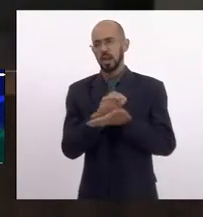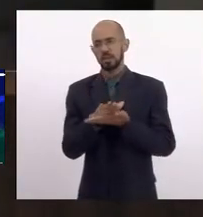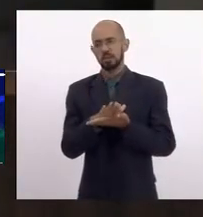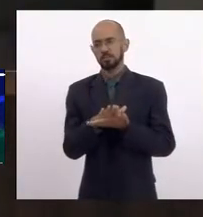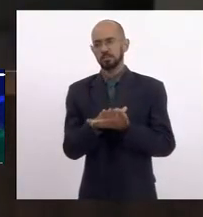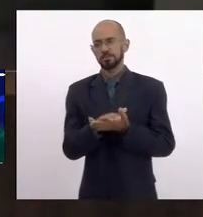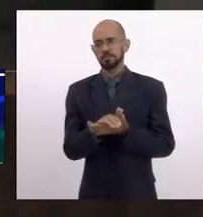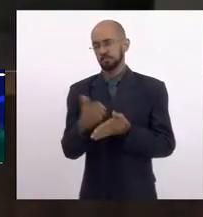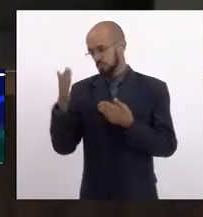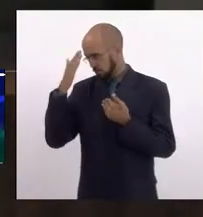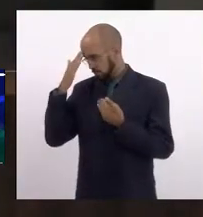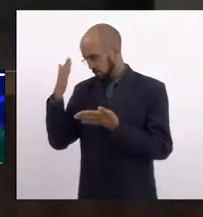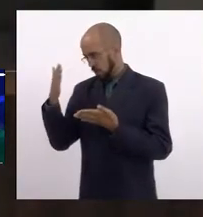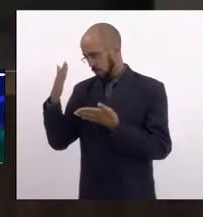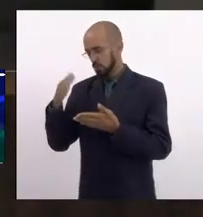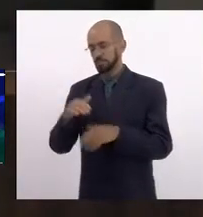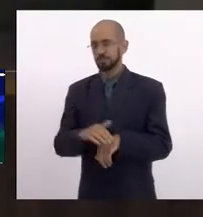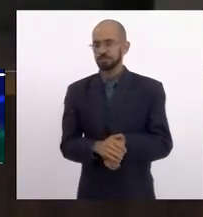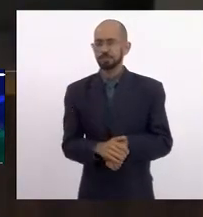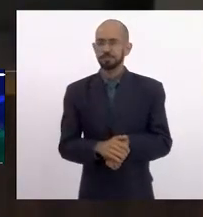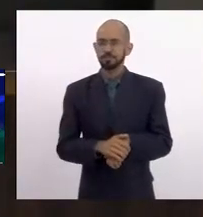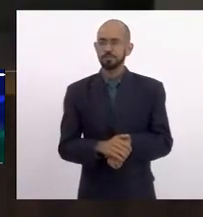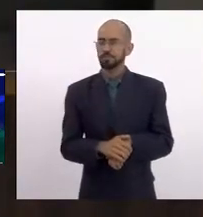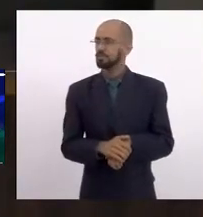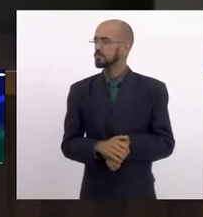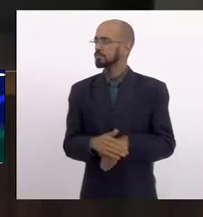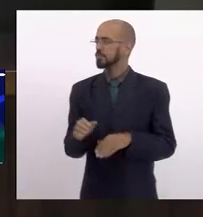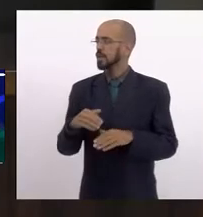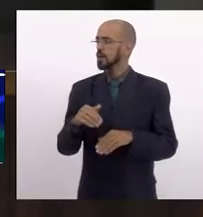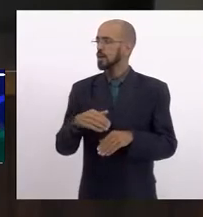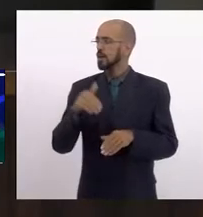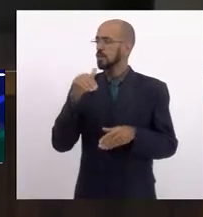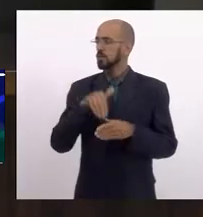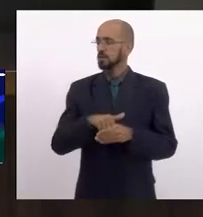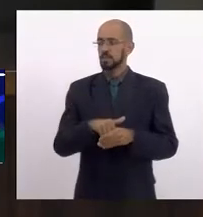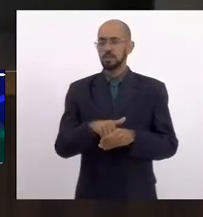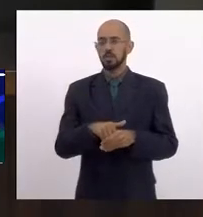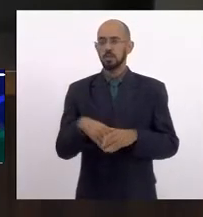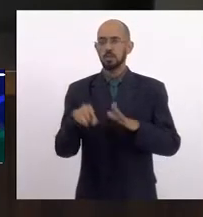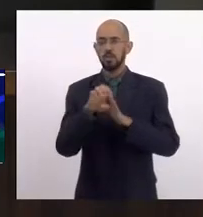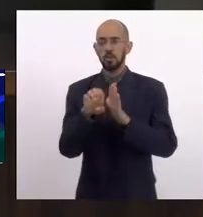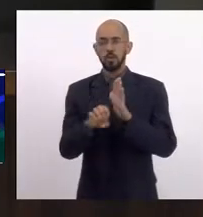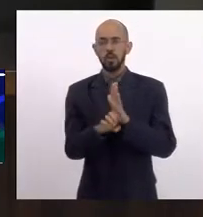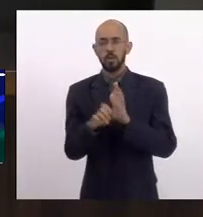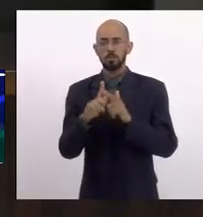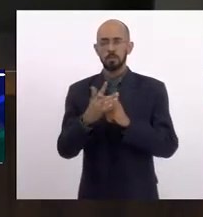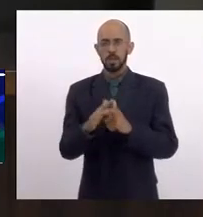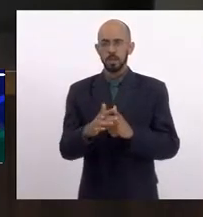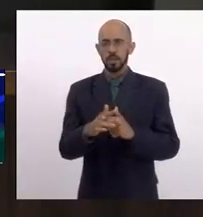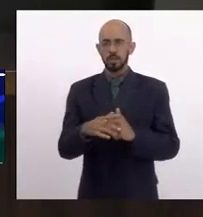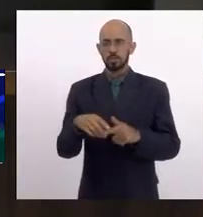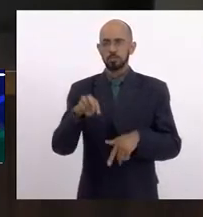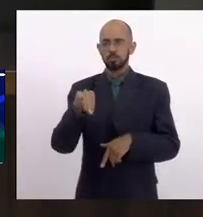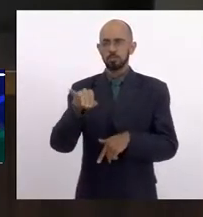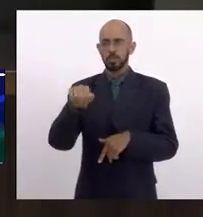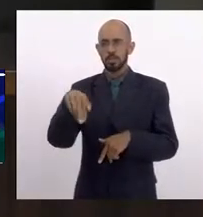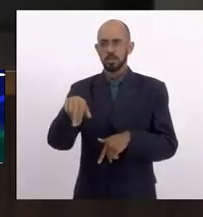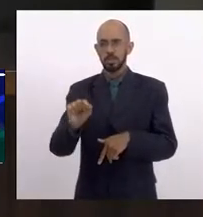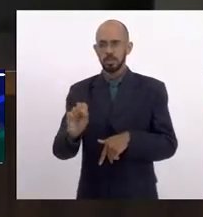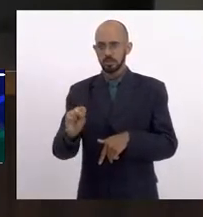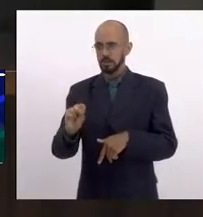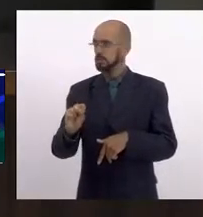os pareceres da comissão de concessão de tutela condicionalidade com emenda de Minas e energia favorável defesa do meio ambiente favorável com a emenda